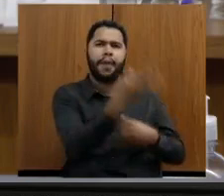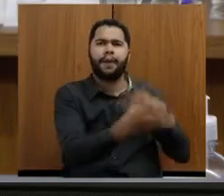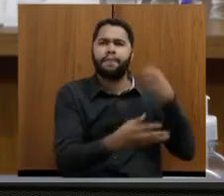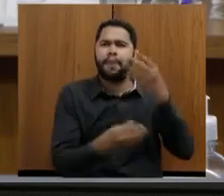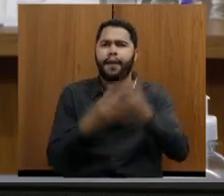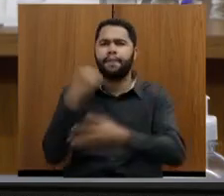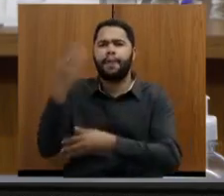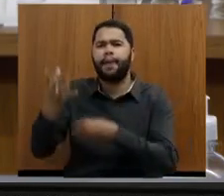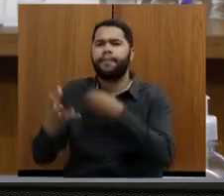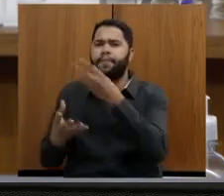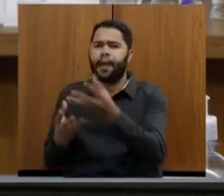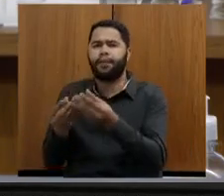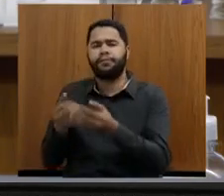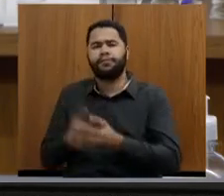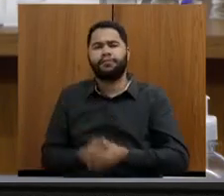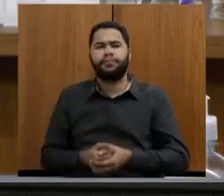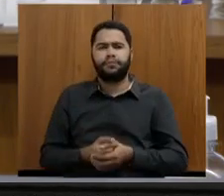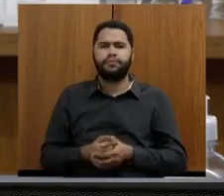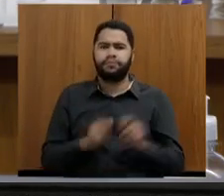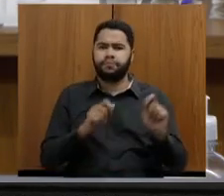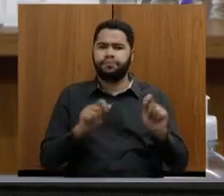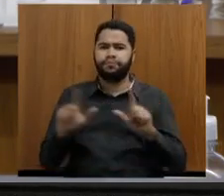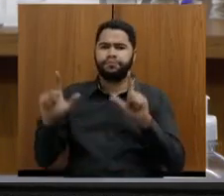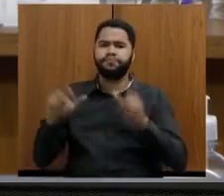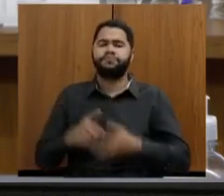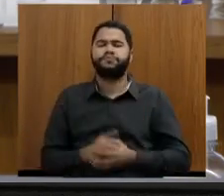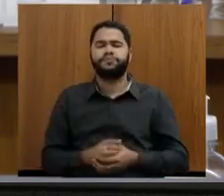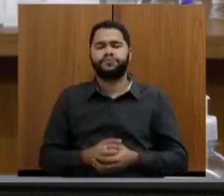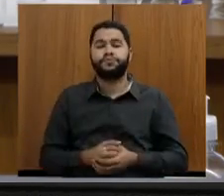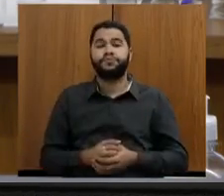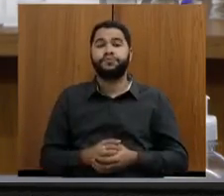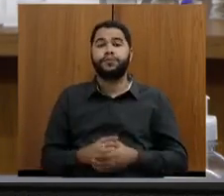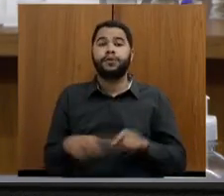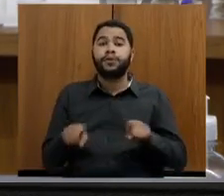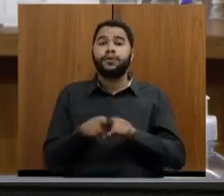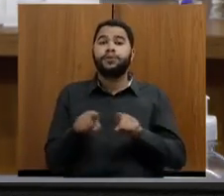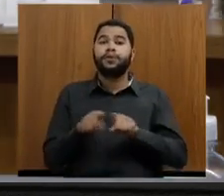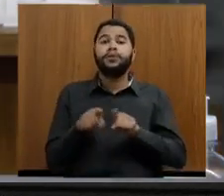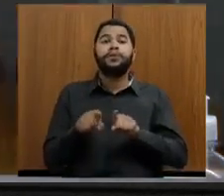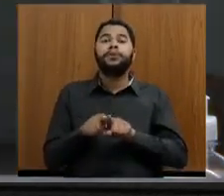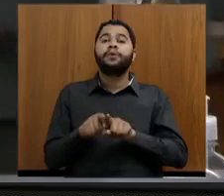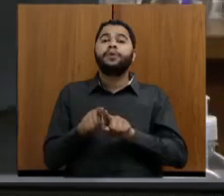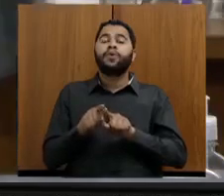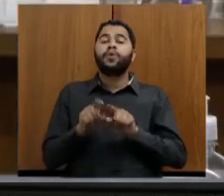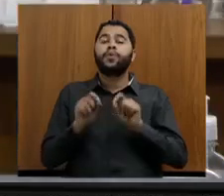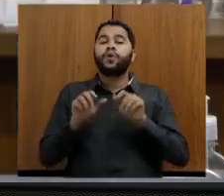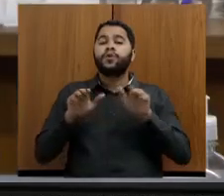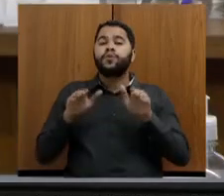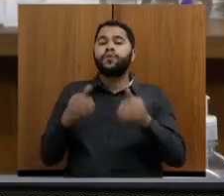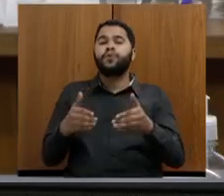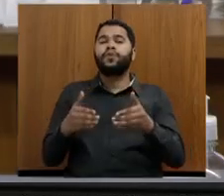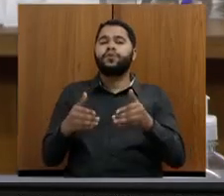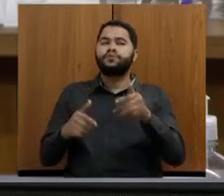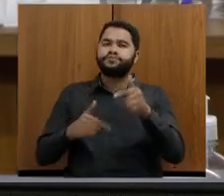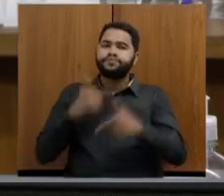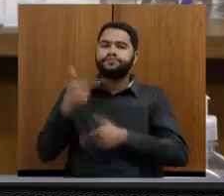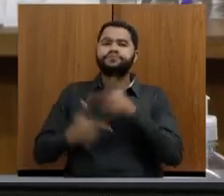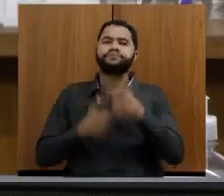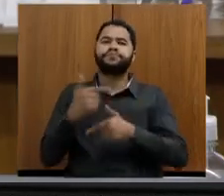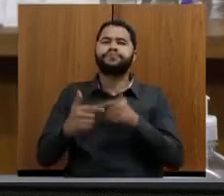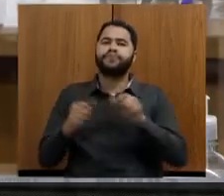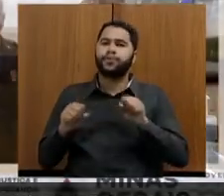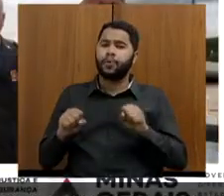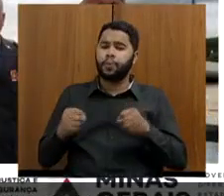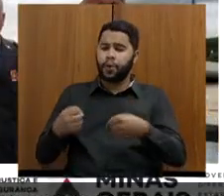todo o estado pode passar é ele que se refere as ações junto à proteção